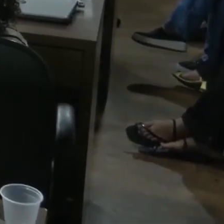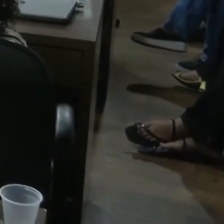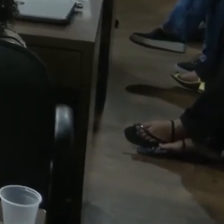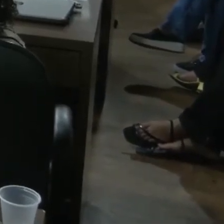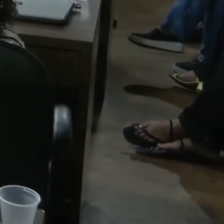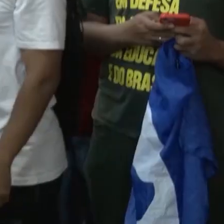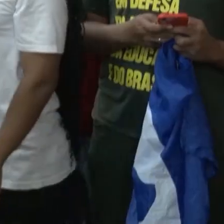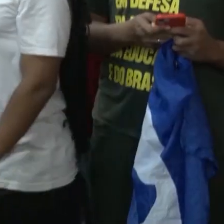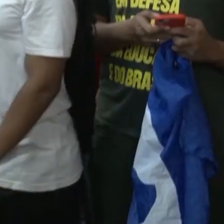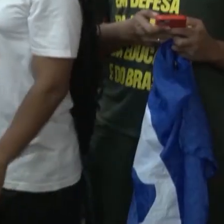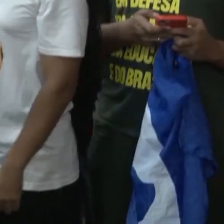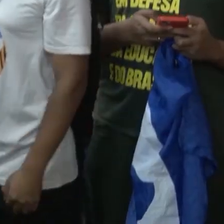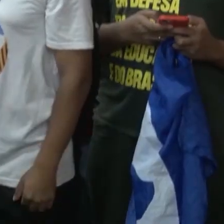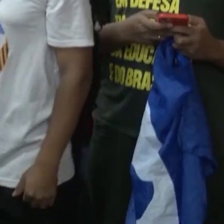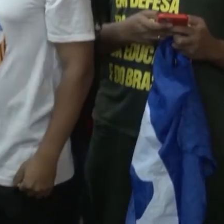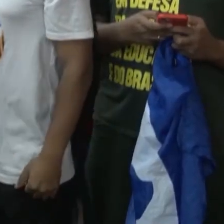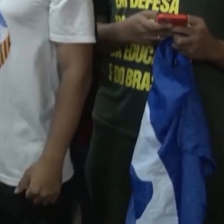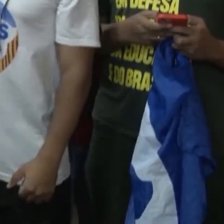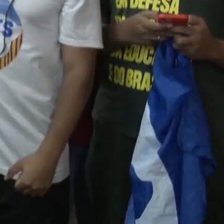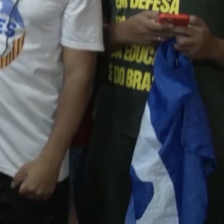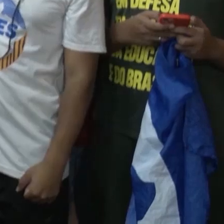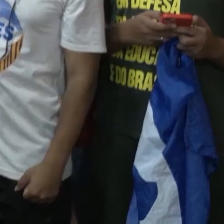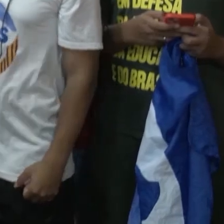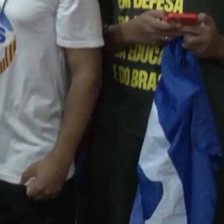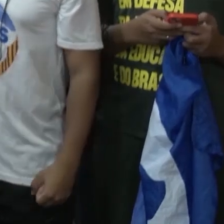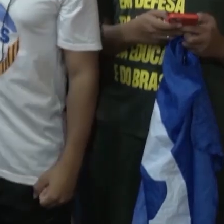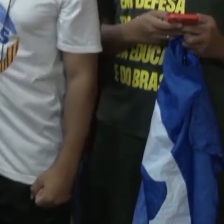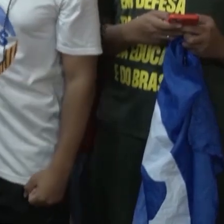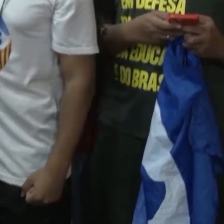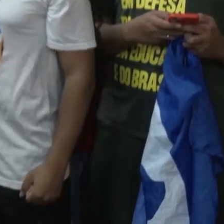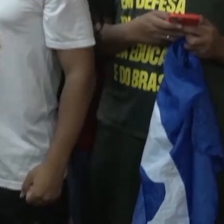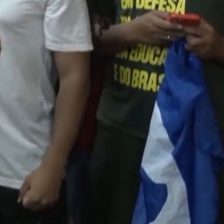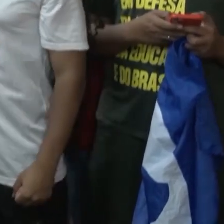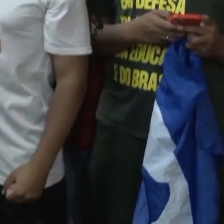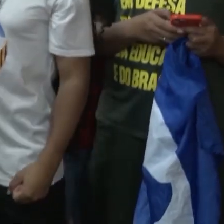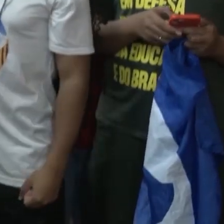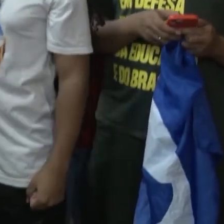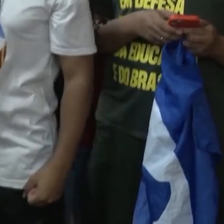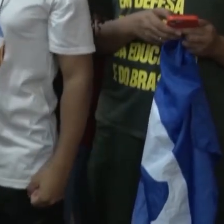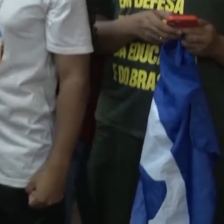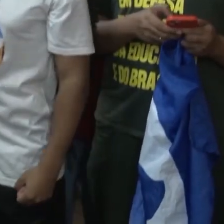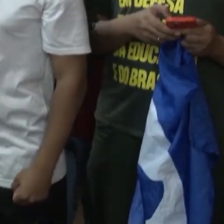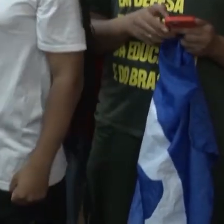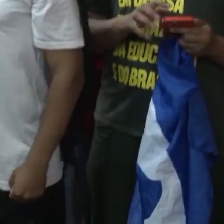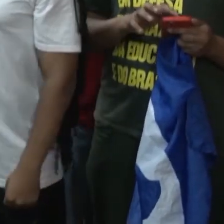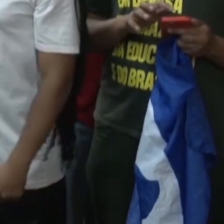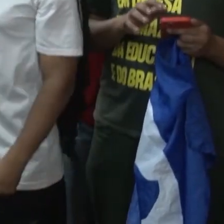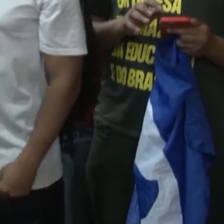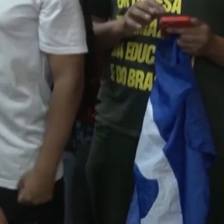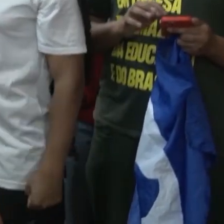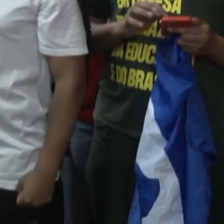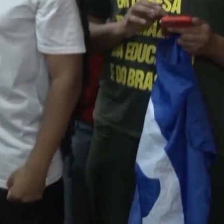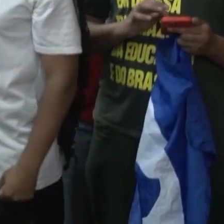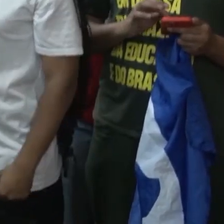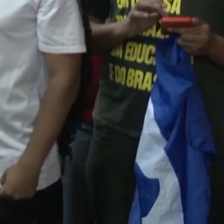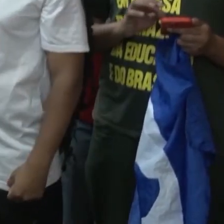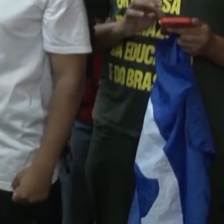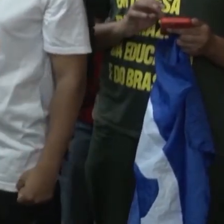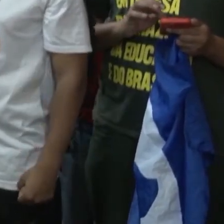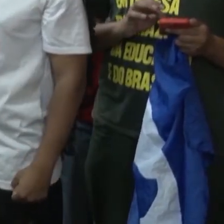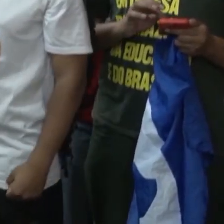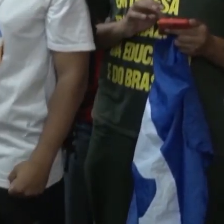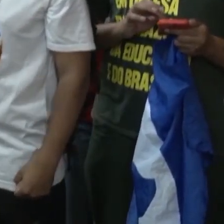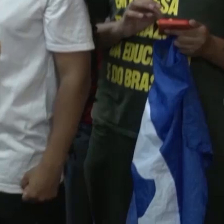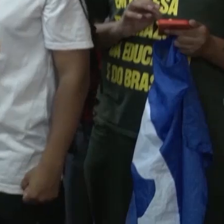para a discussão. A gente conseguiu mobilizar aí a sociedade de São Luís, um plebiscito que deu quase 90%, mais